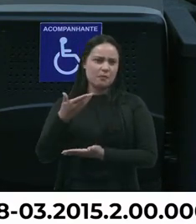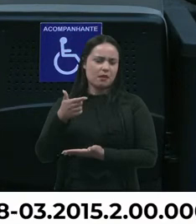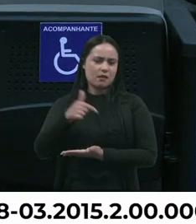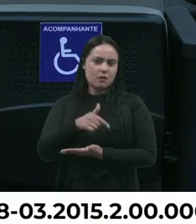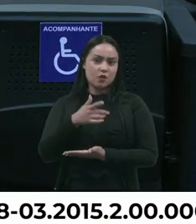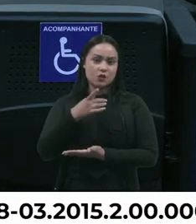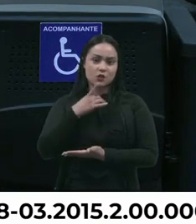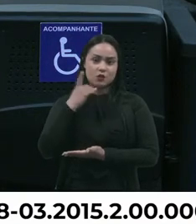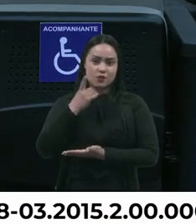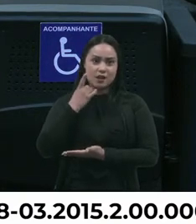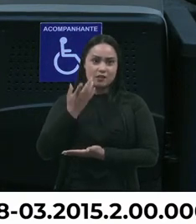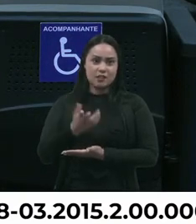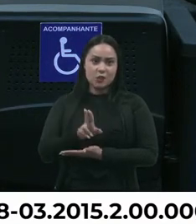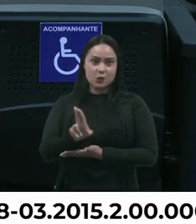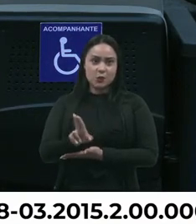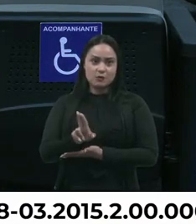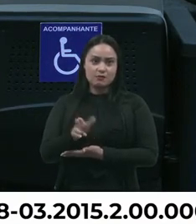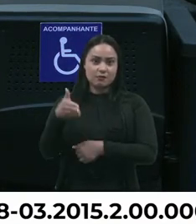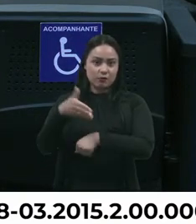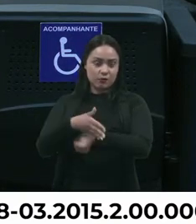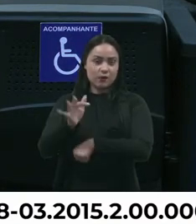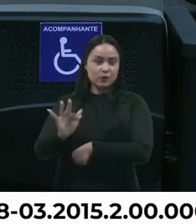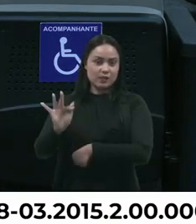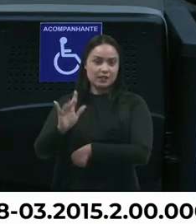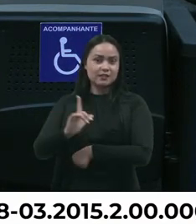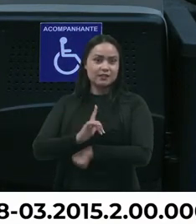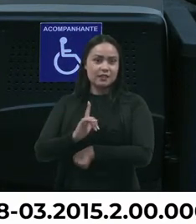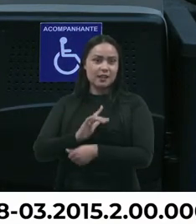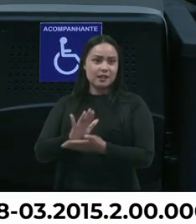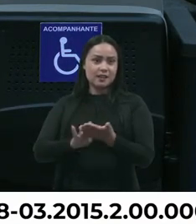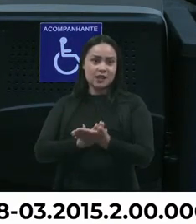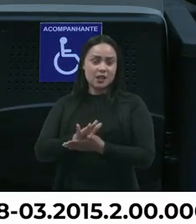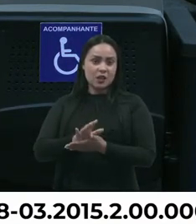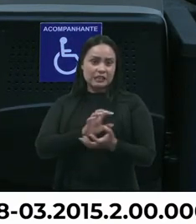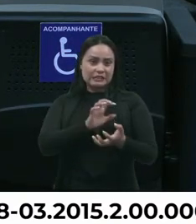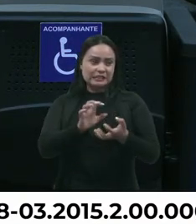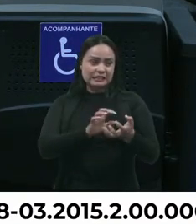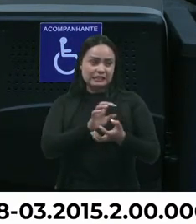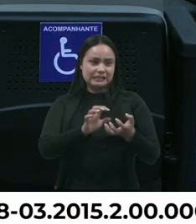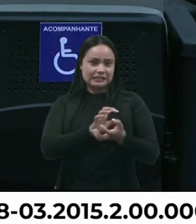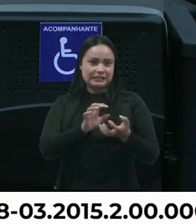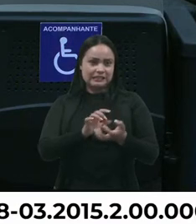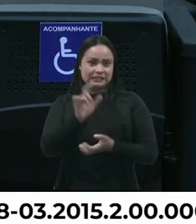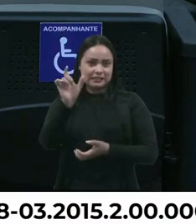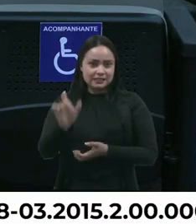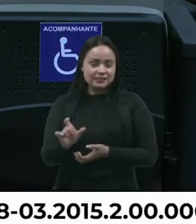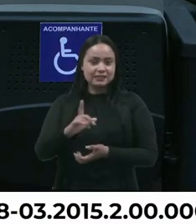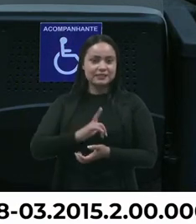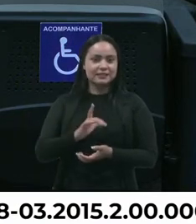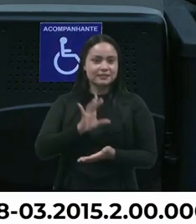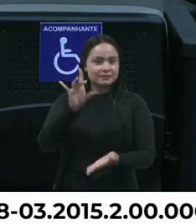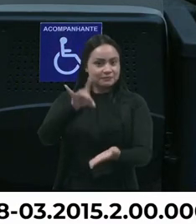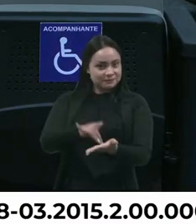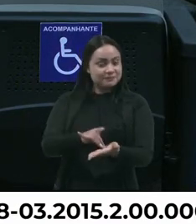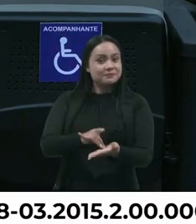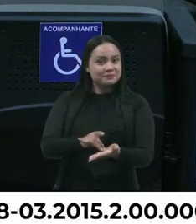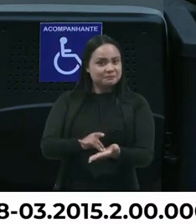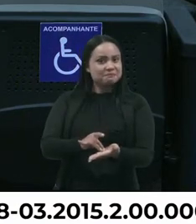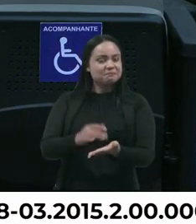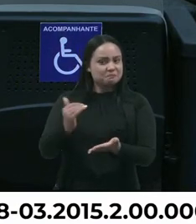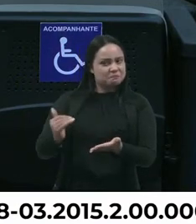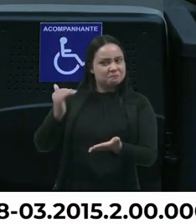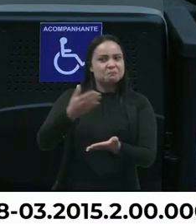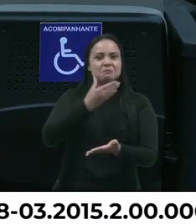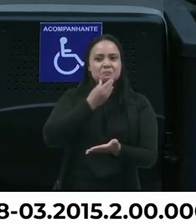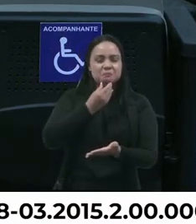que goze das faculdades mentais tenha tido qualquer diatribo com Vossa Excelência. E digo por quê. Vossa Excelência é, de fato, um cavalheiro da melhor espécie,